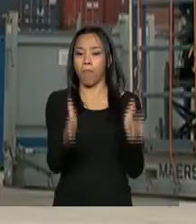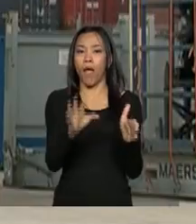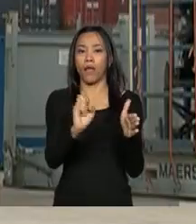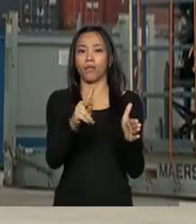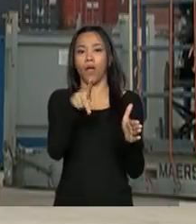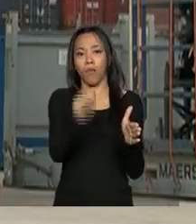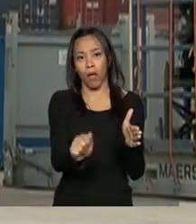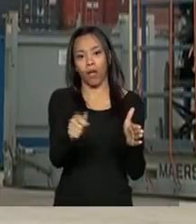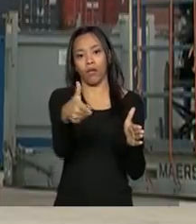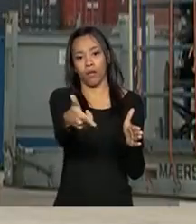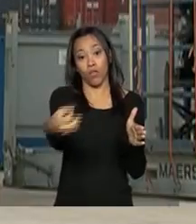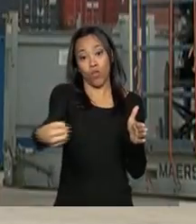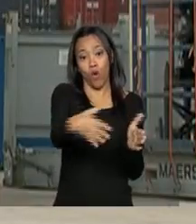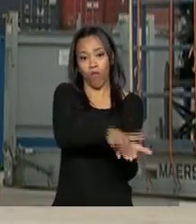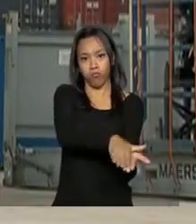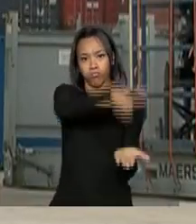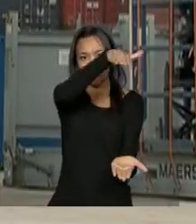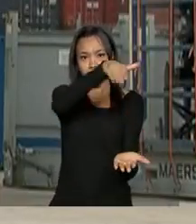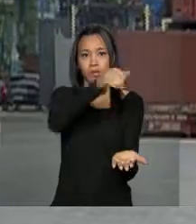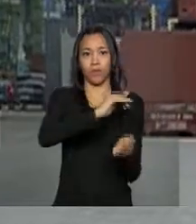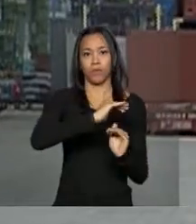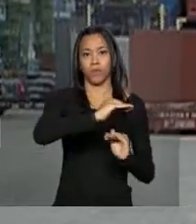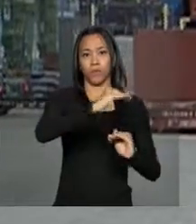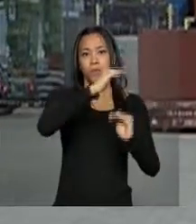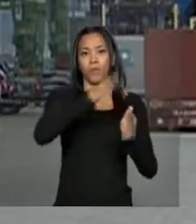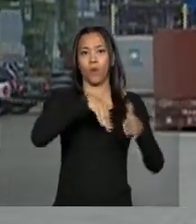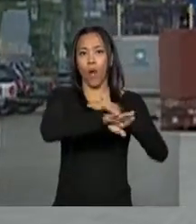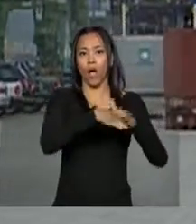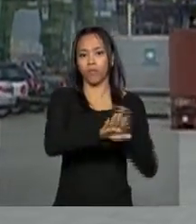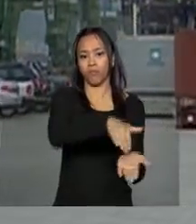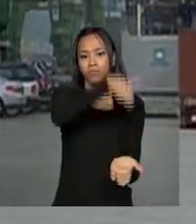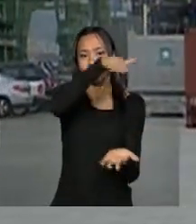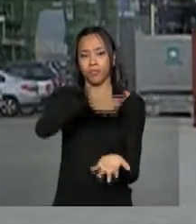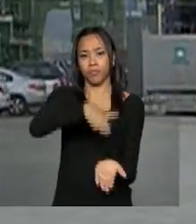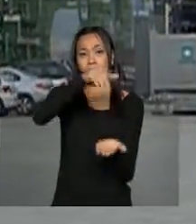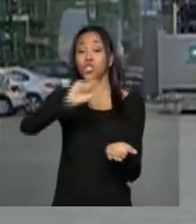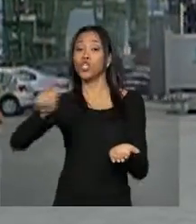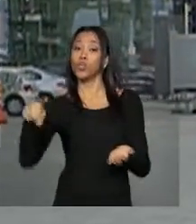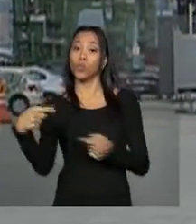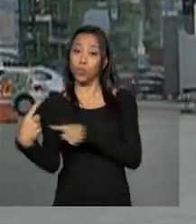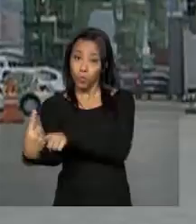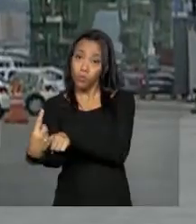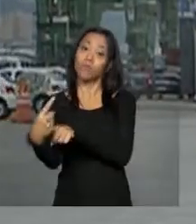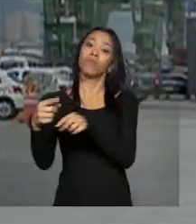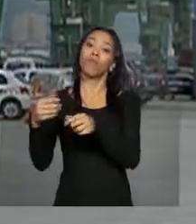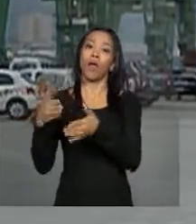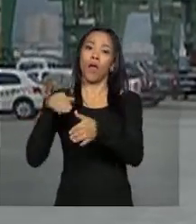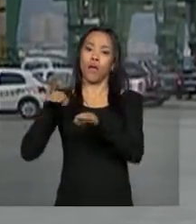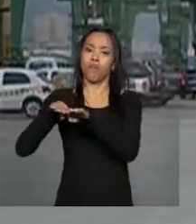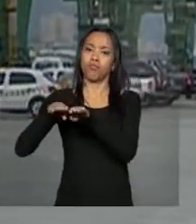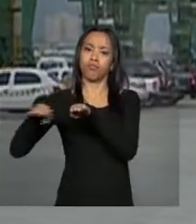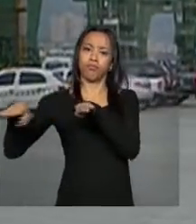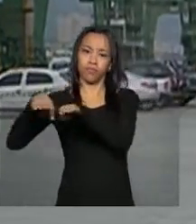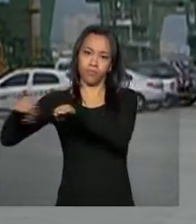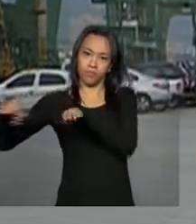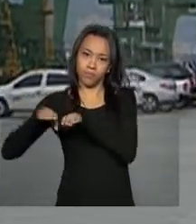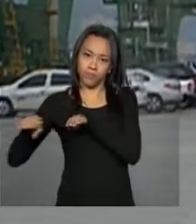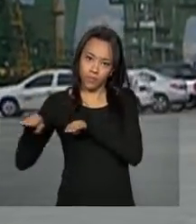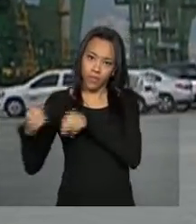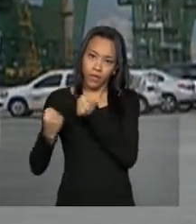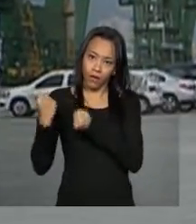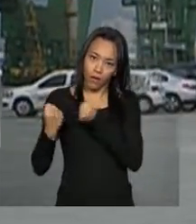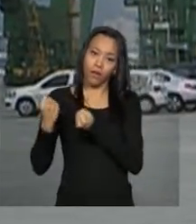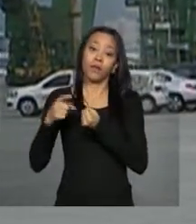novos terminais de cargas, 2 para containers e 1 só para veículos. Além disso, a área total do porto foi